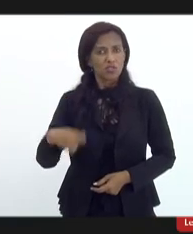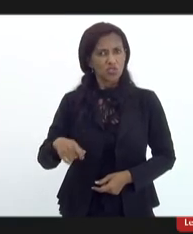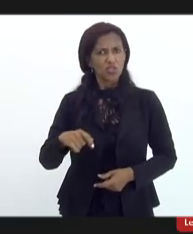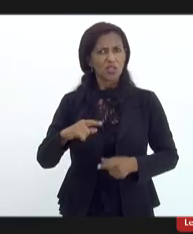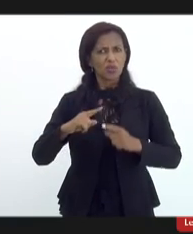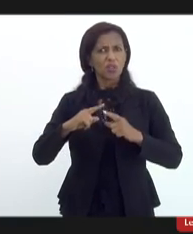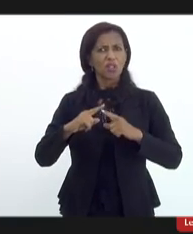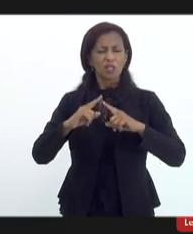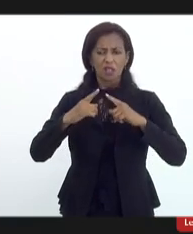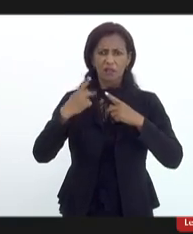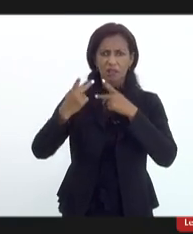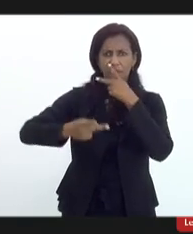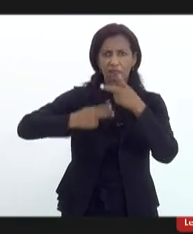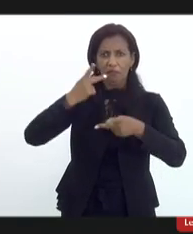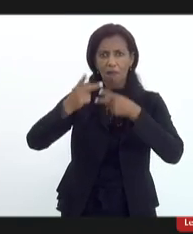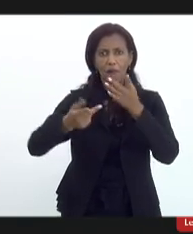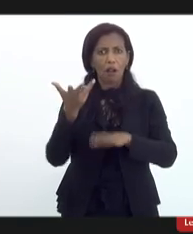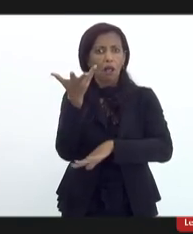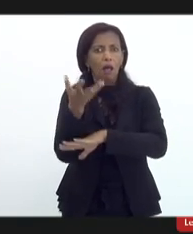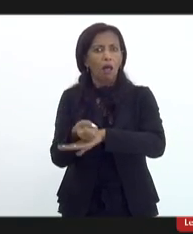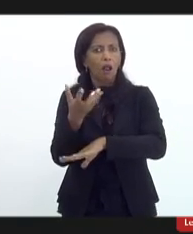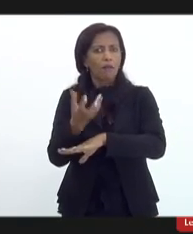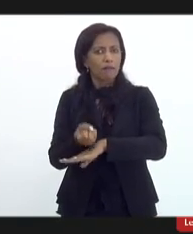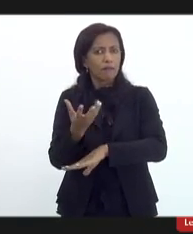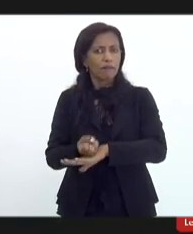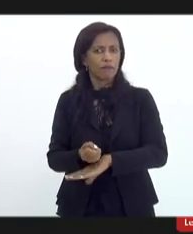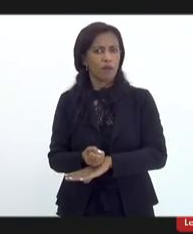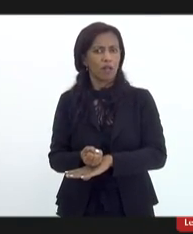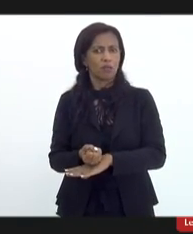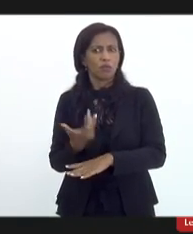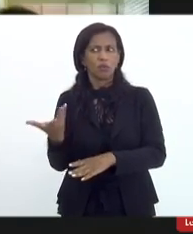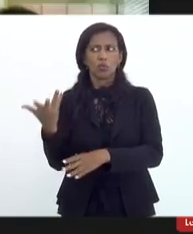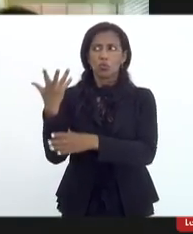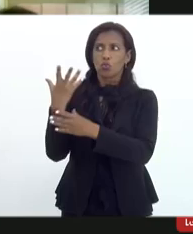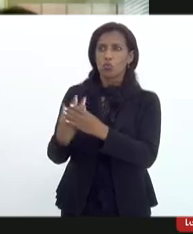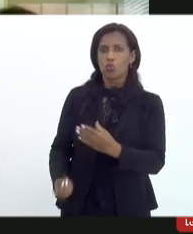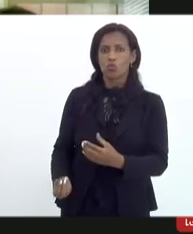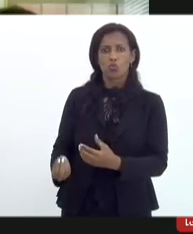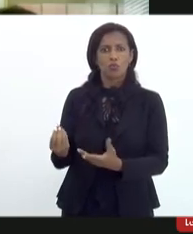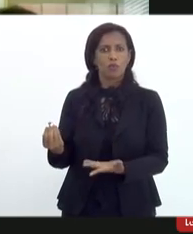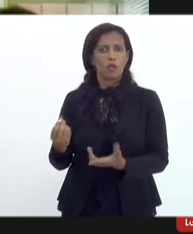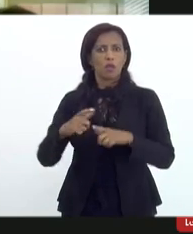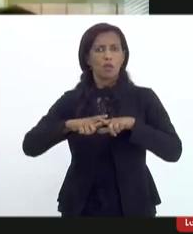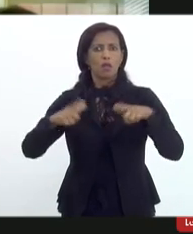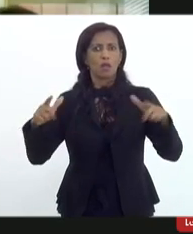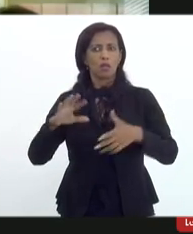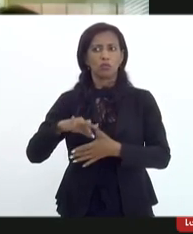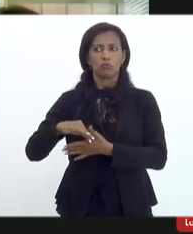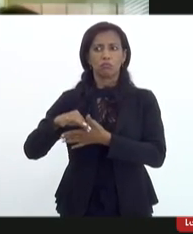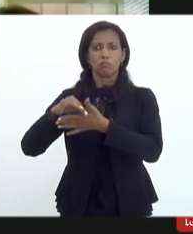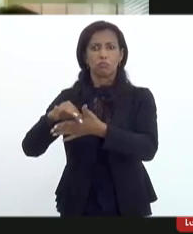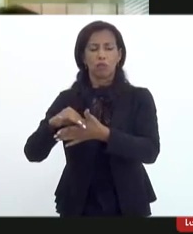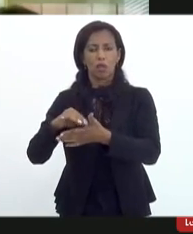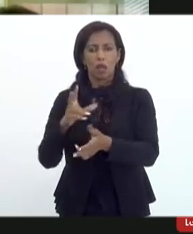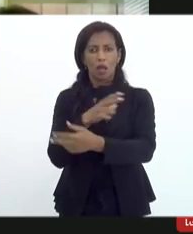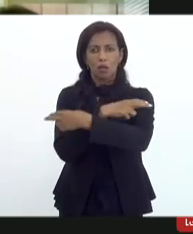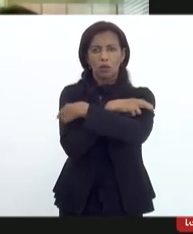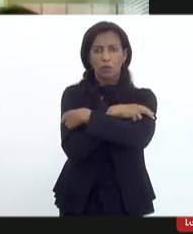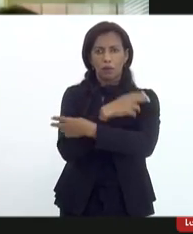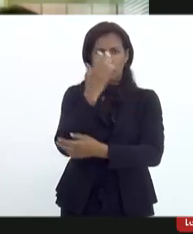depoimentos gravados. É um absurdo se desaparecerem como desapareceram as grandes lideranças do Candomblé e da